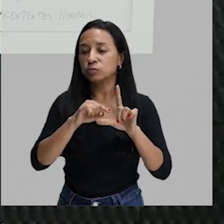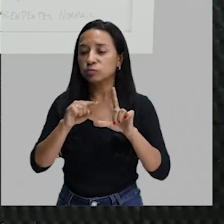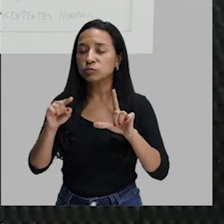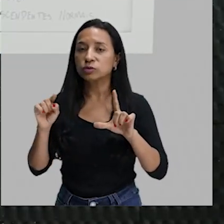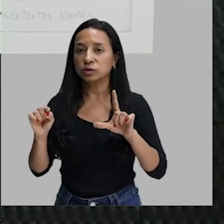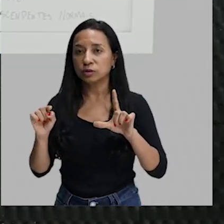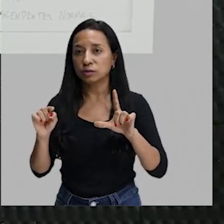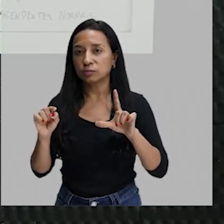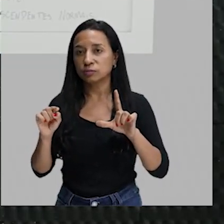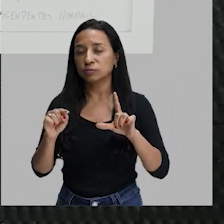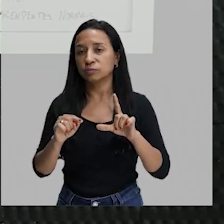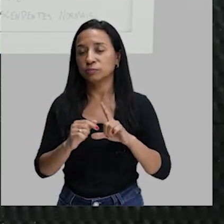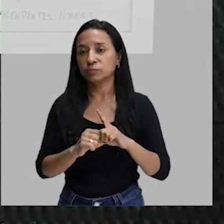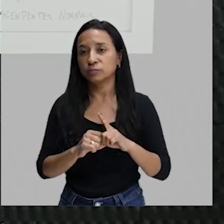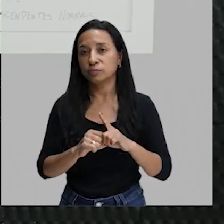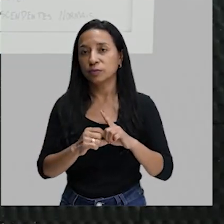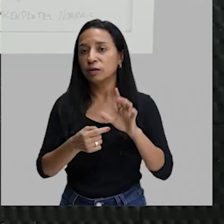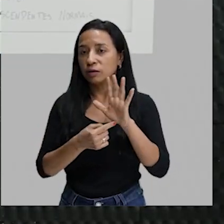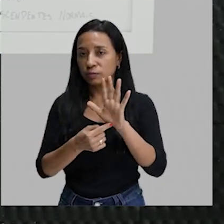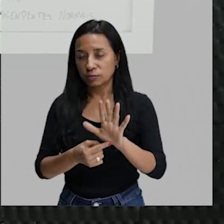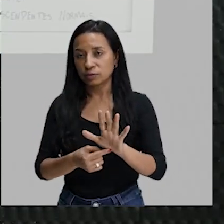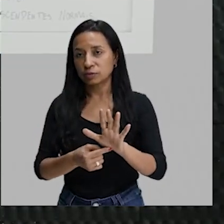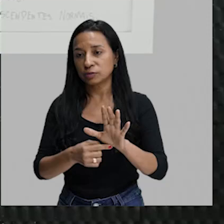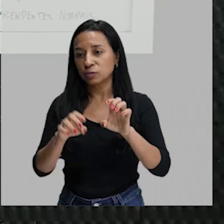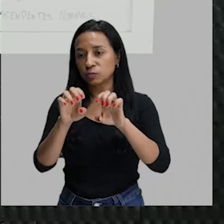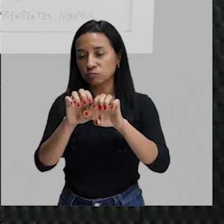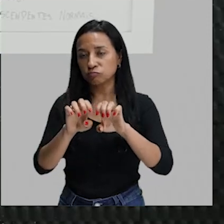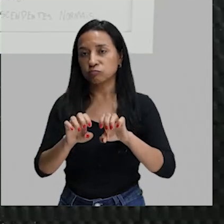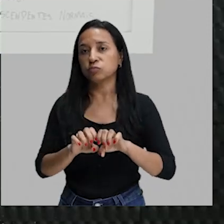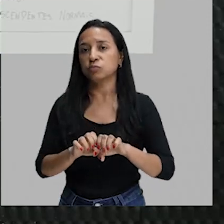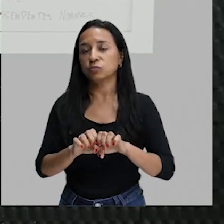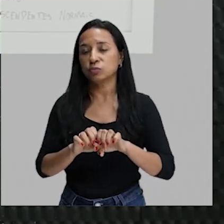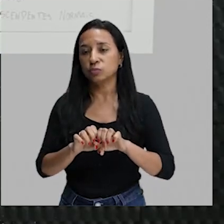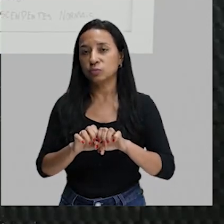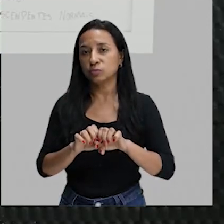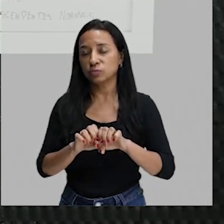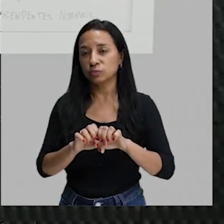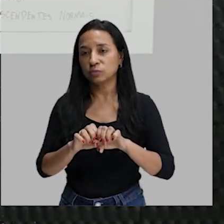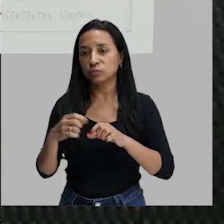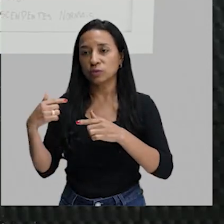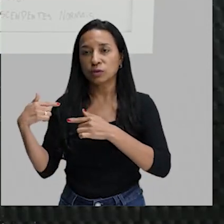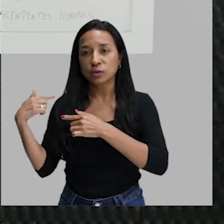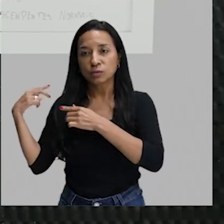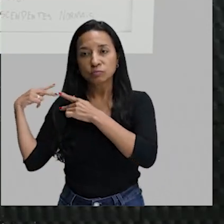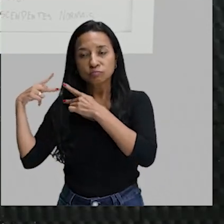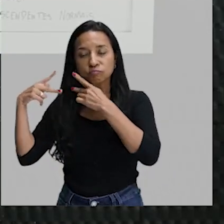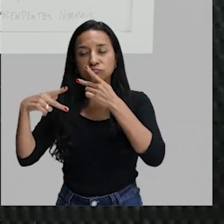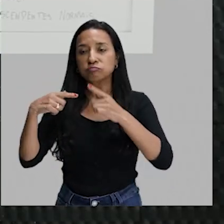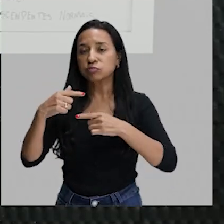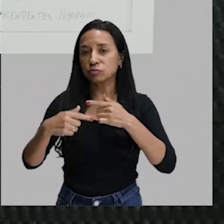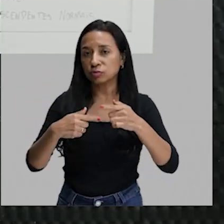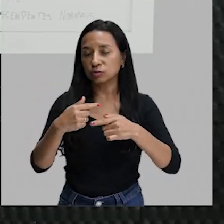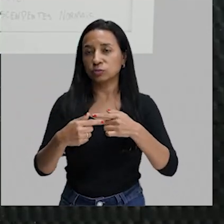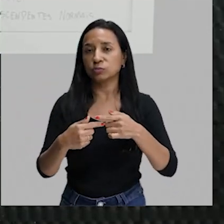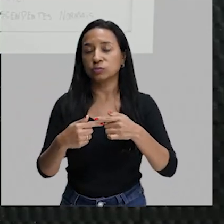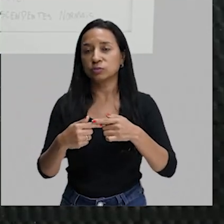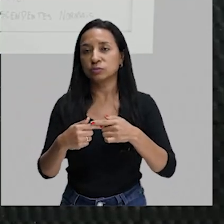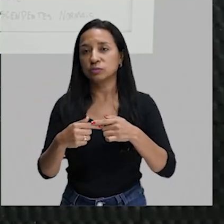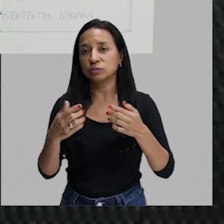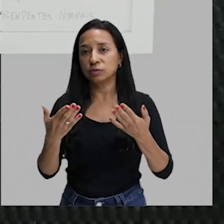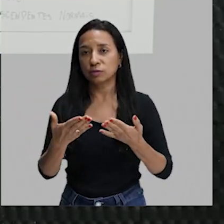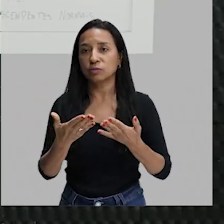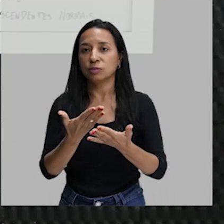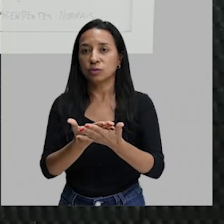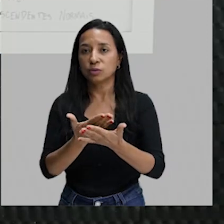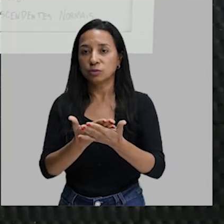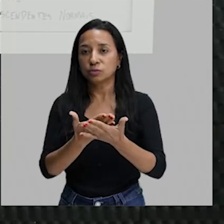Que são genealogias, representações esquemáticas de gerações genéticas, tá certo? E nós vamos agora aproveitar